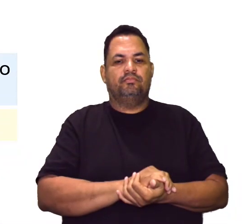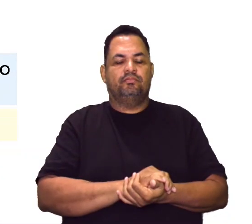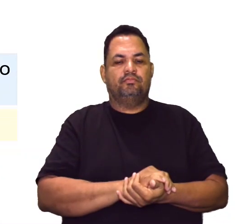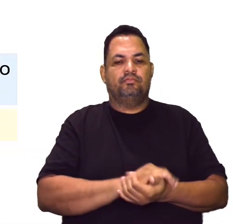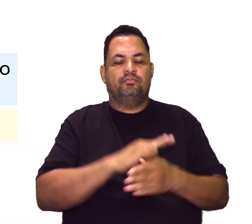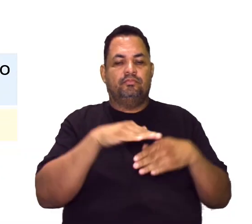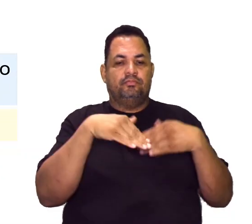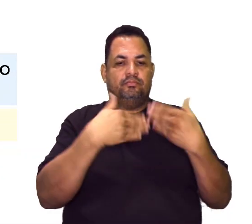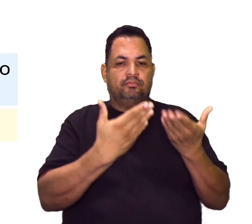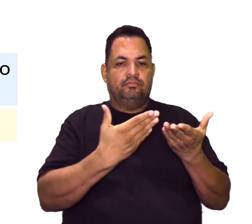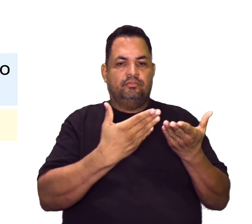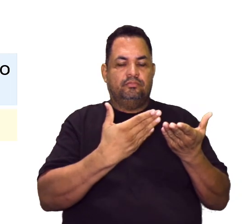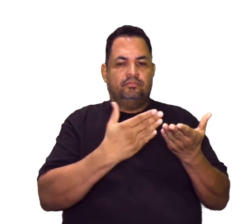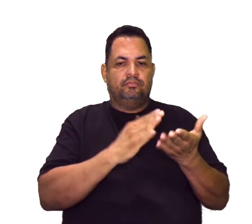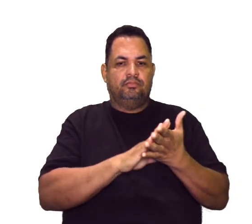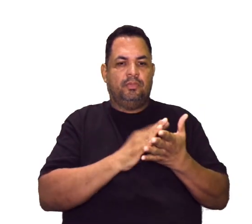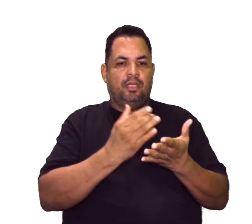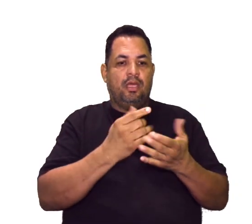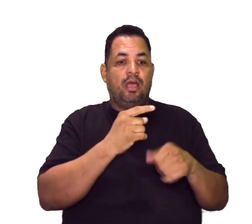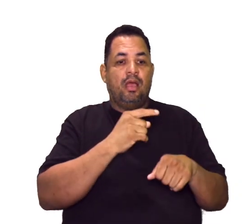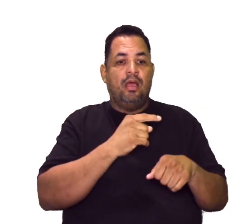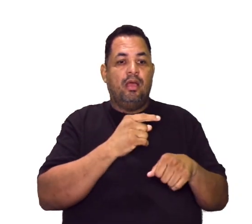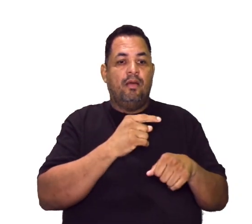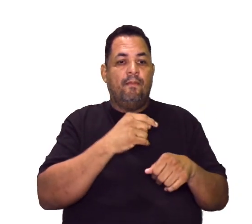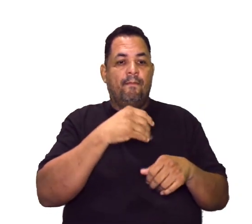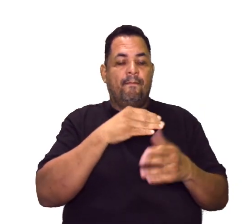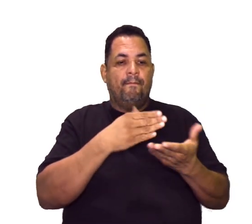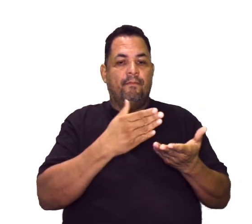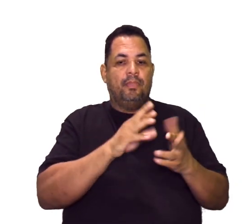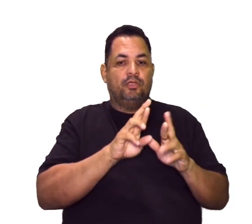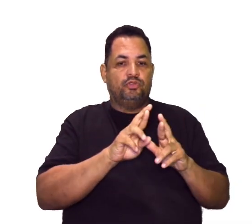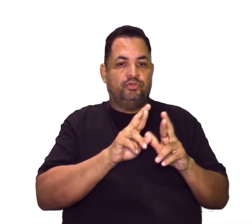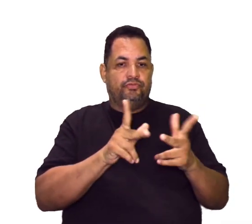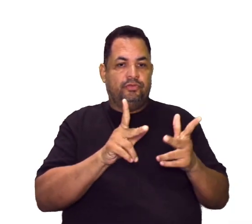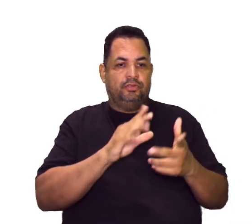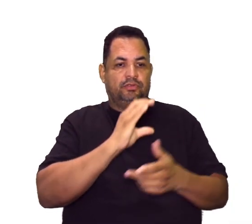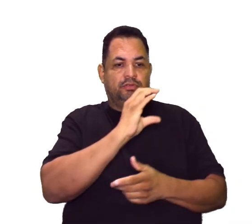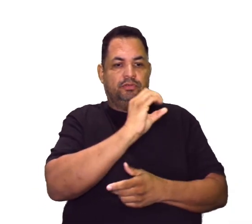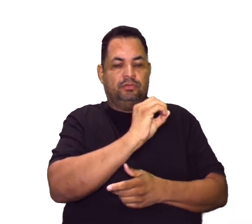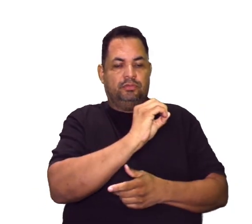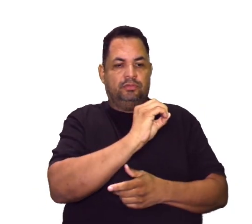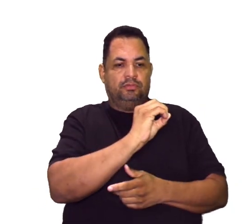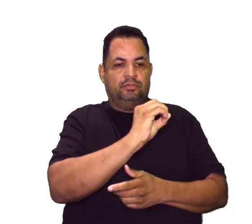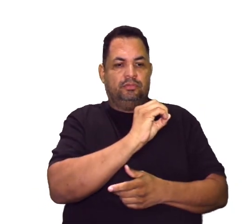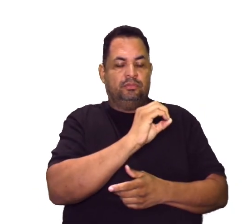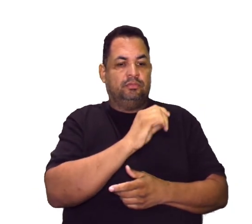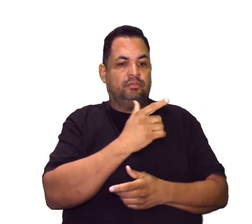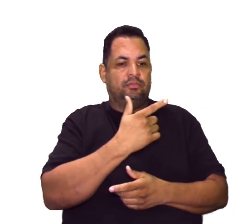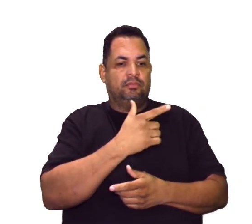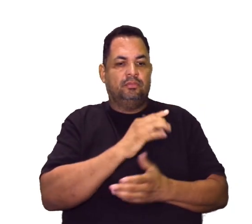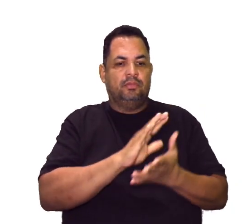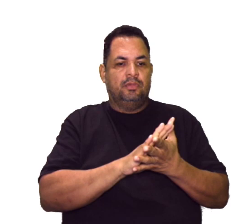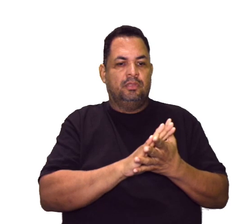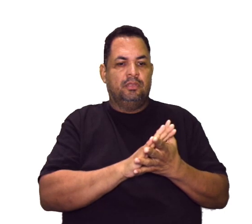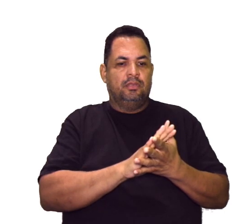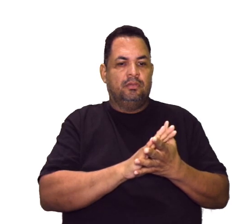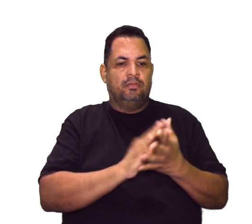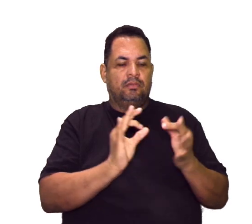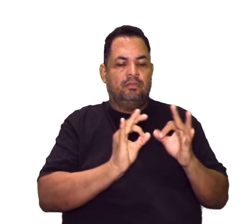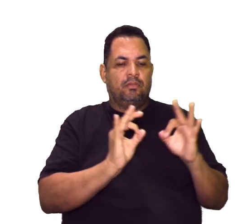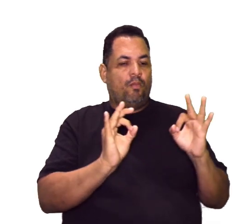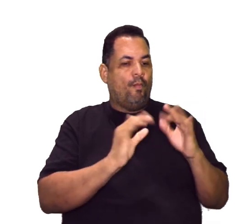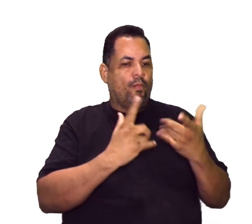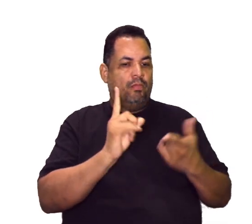o momento dipolar dela é diferente de zero. Isto é, não se anula, porque